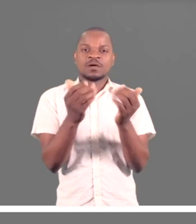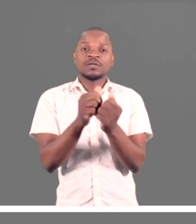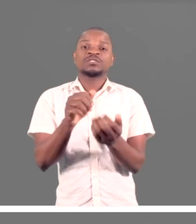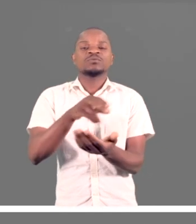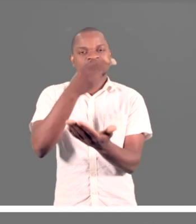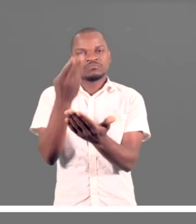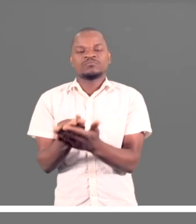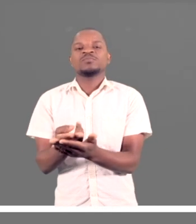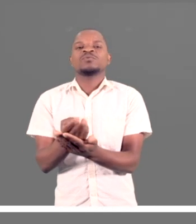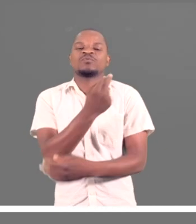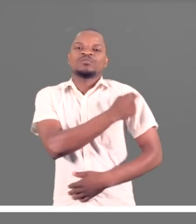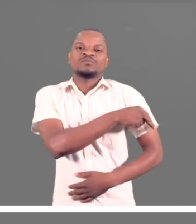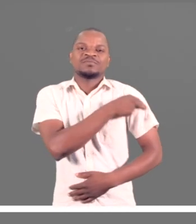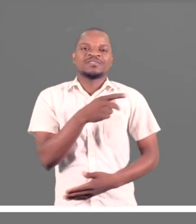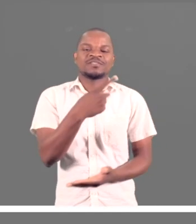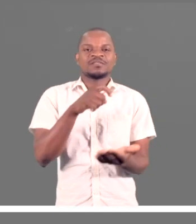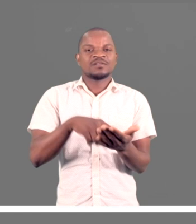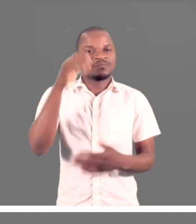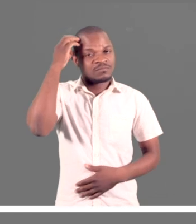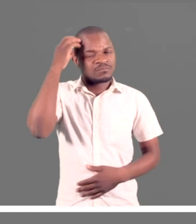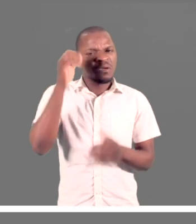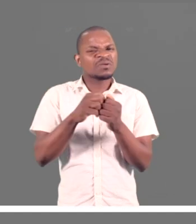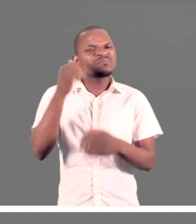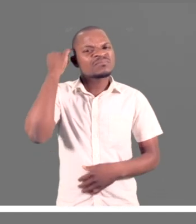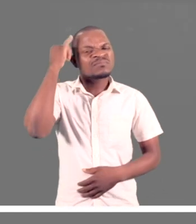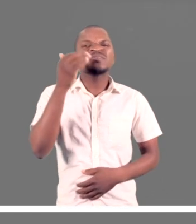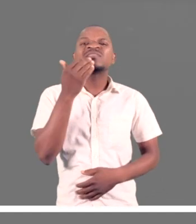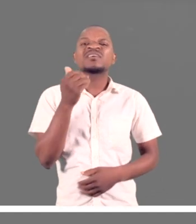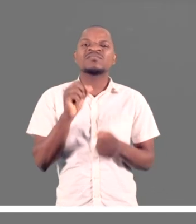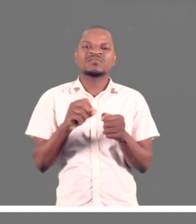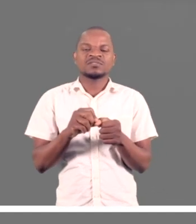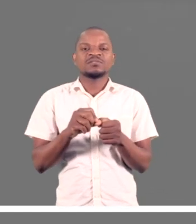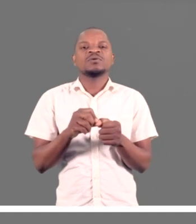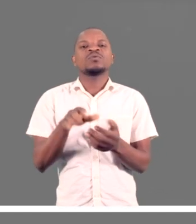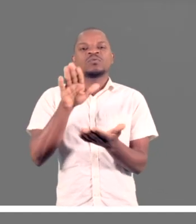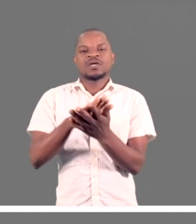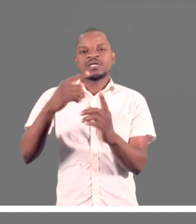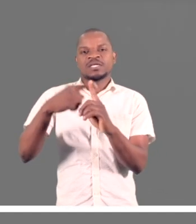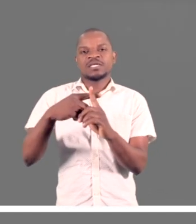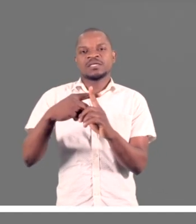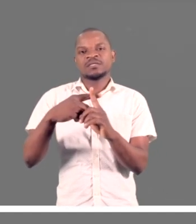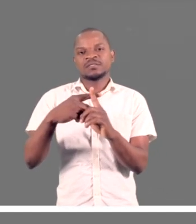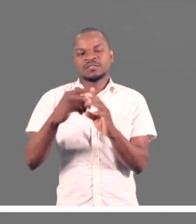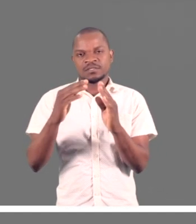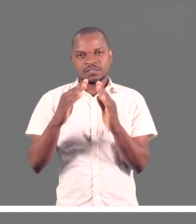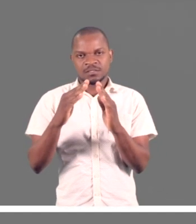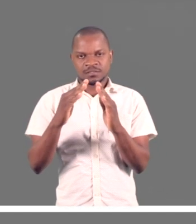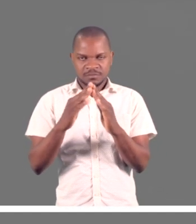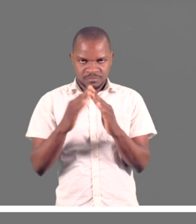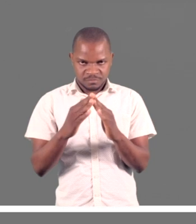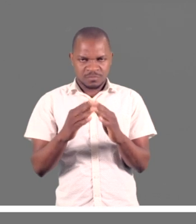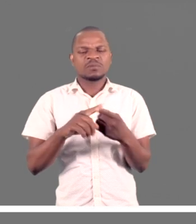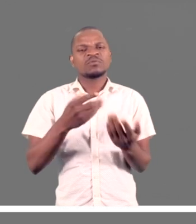internadas no Hospital Central de Maputo. Esta é uma iniciativa da Primeira Igreja Batista, onde vamos conversar sobretudo deste assunto e não só.